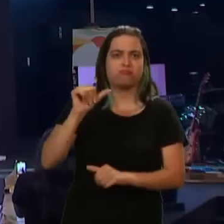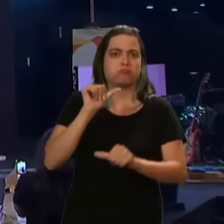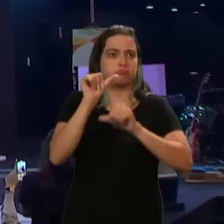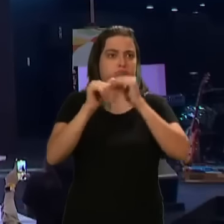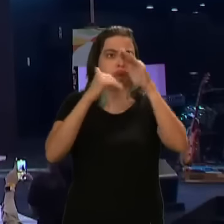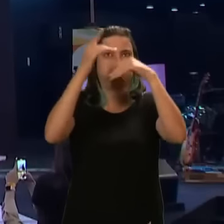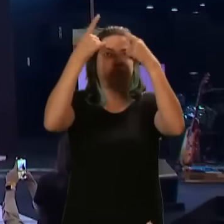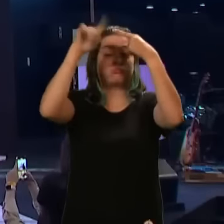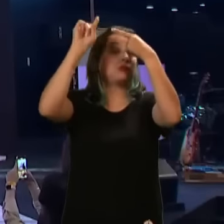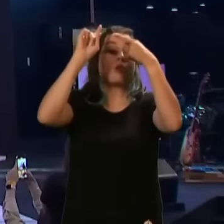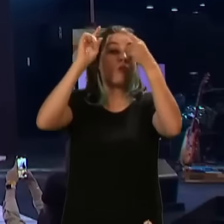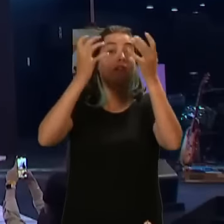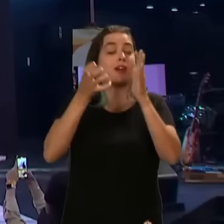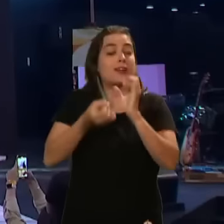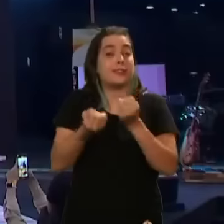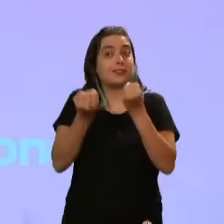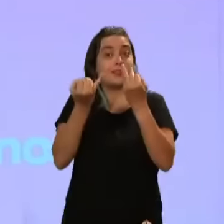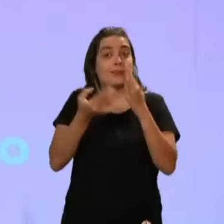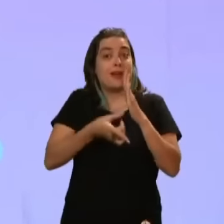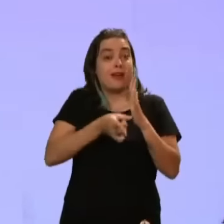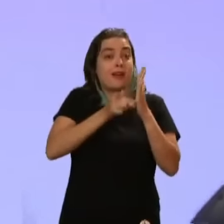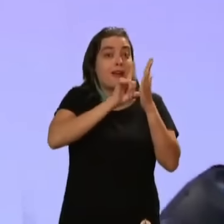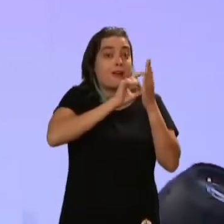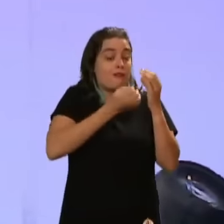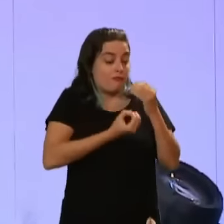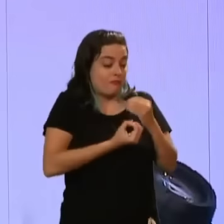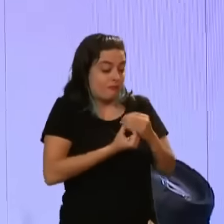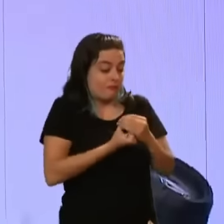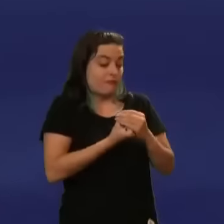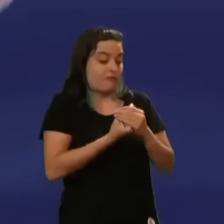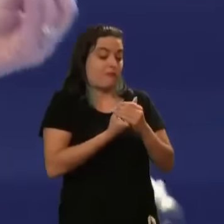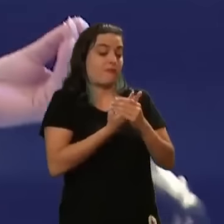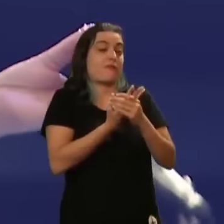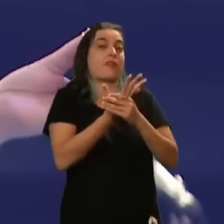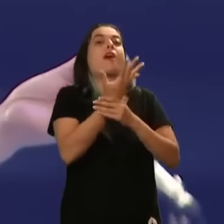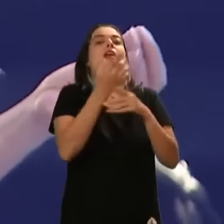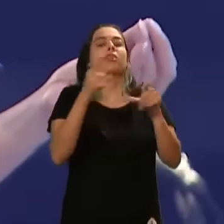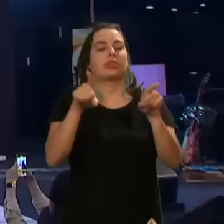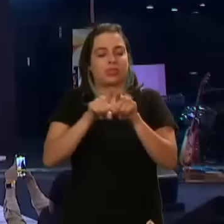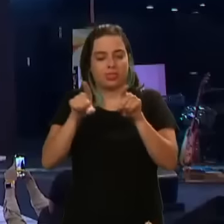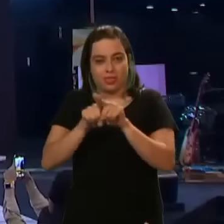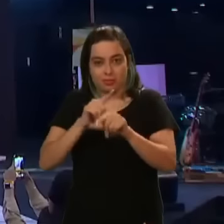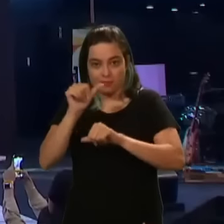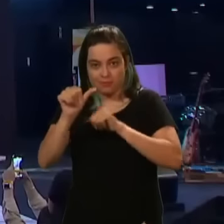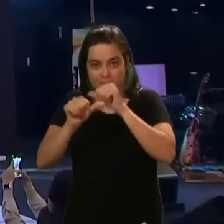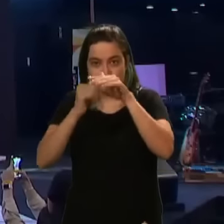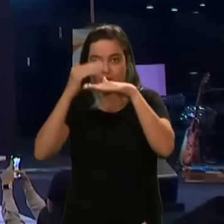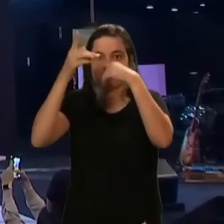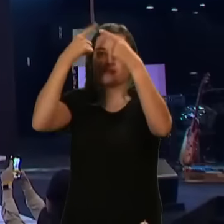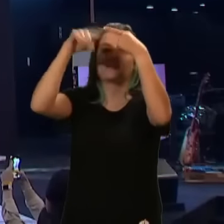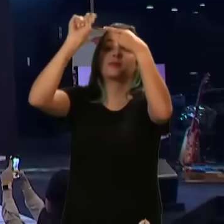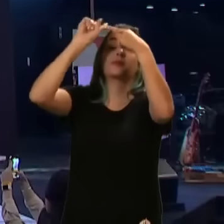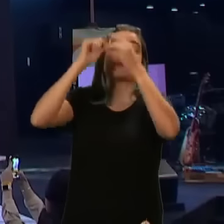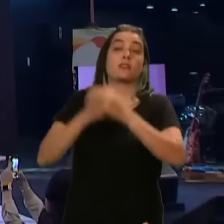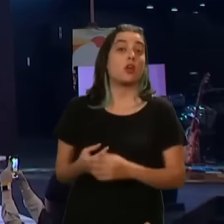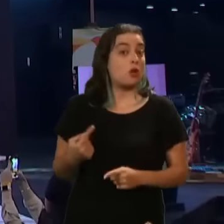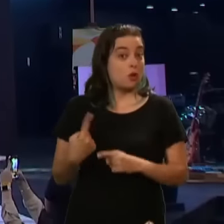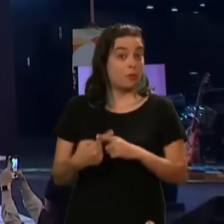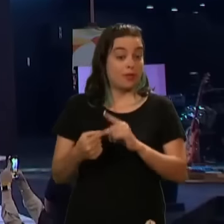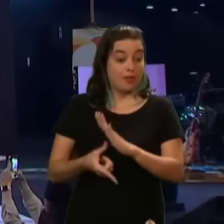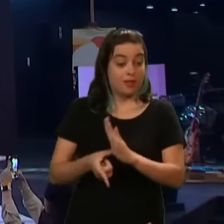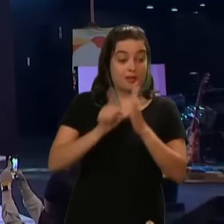posterior. Eu queria falar sobre formada e lapidada, porque antes da gente ser lapidada, a